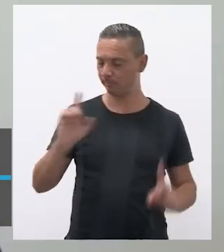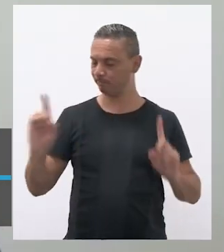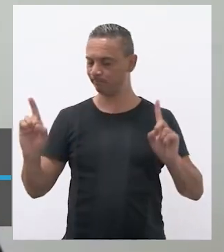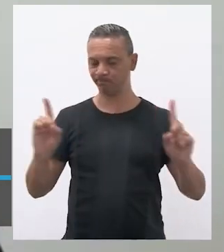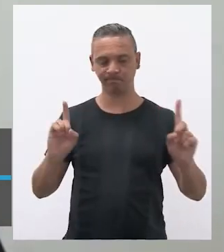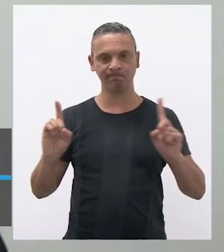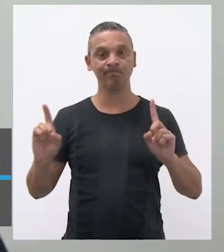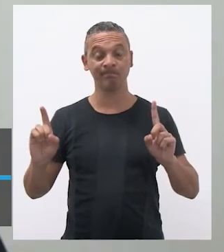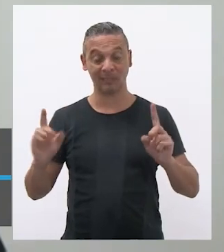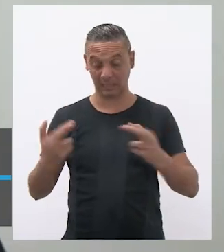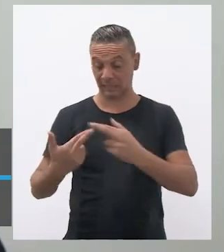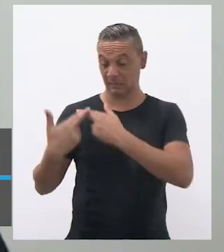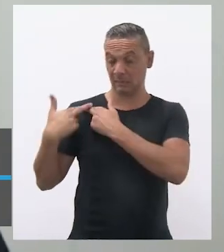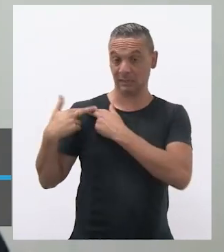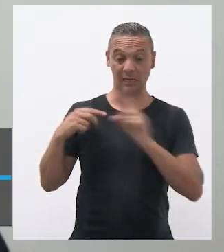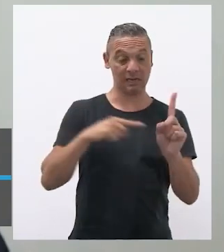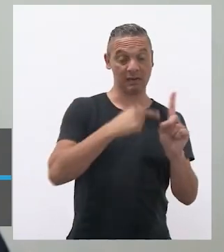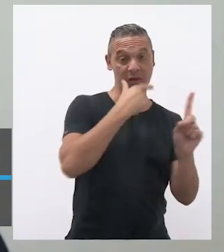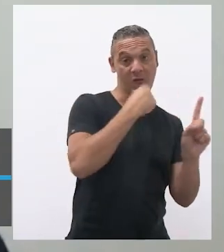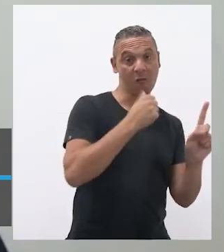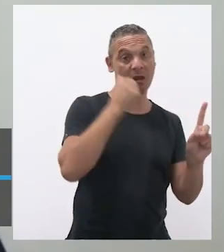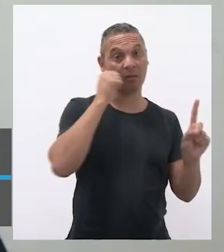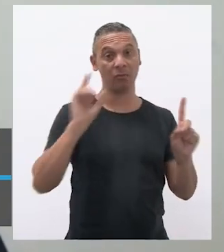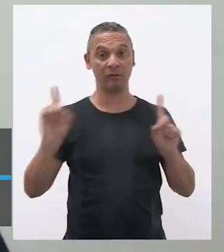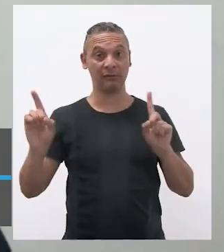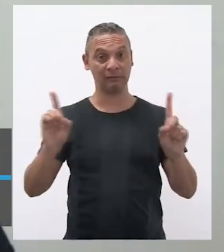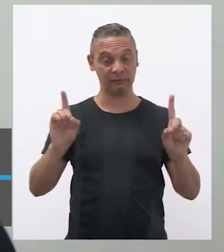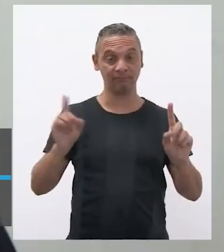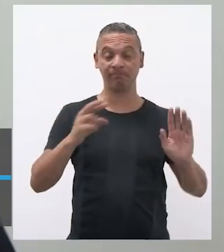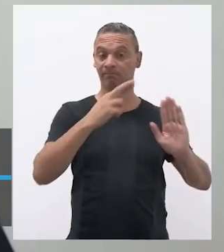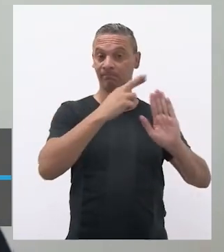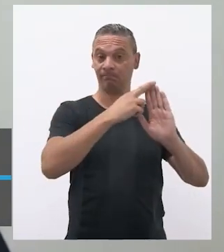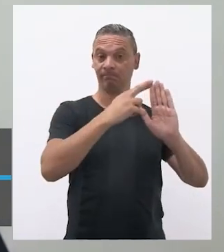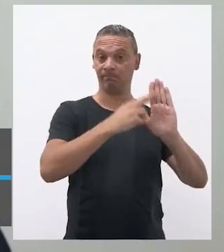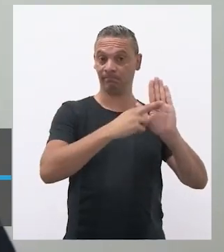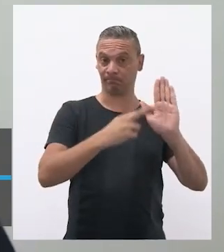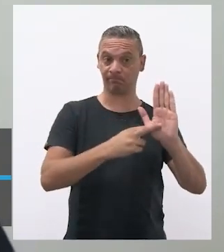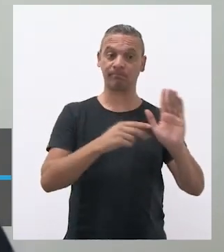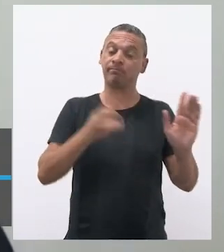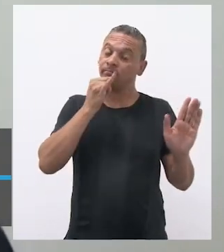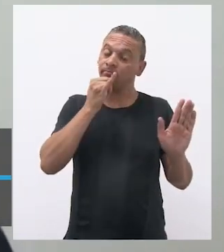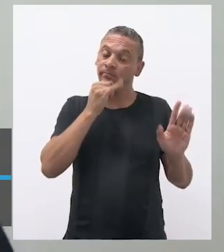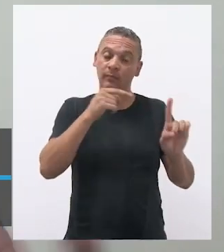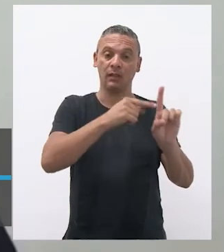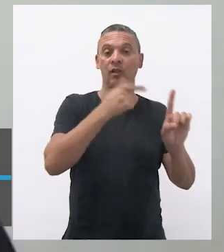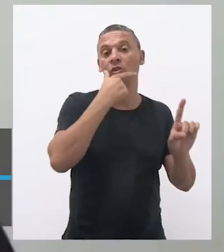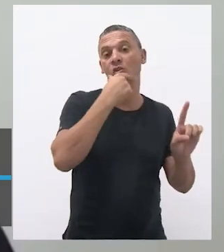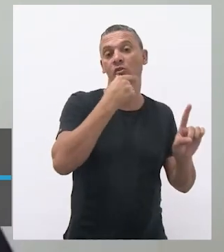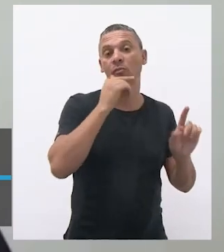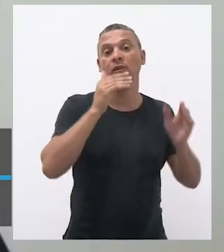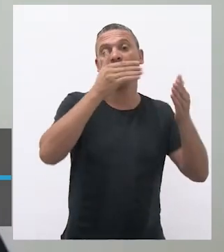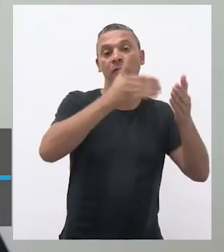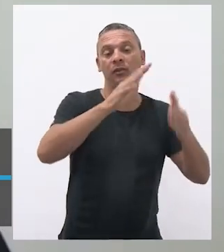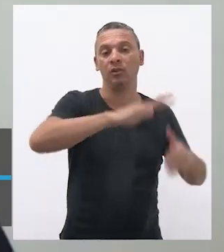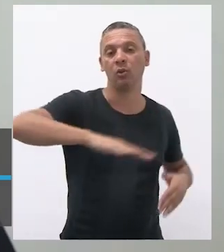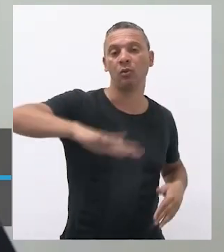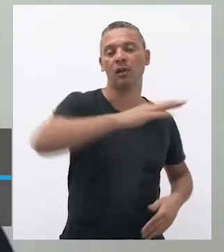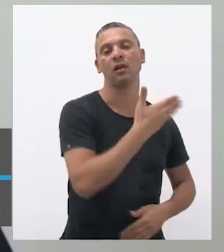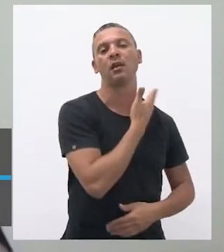atribuídos a homens e mulheres, via de regra, né, para homens, destinado ao espaço